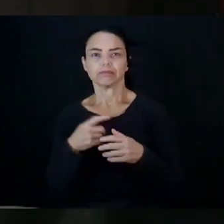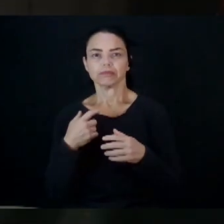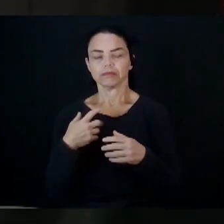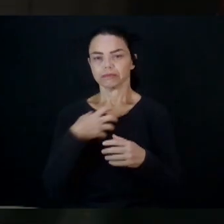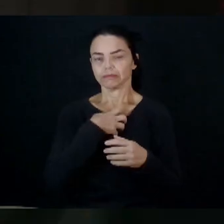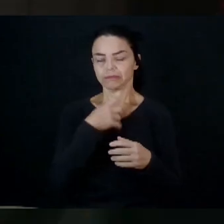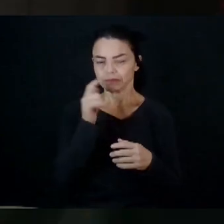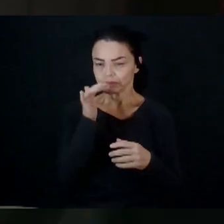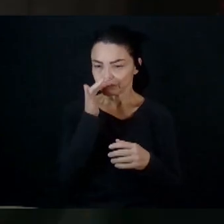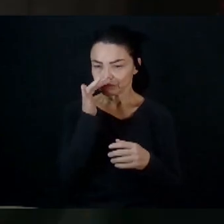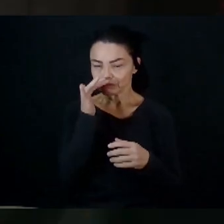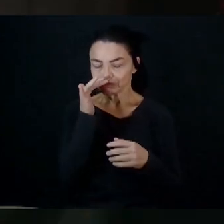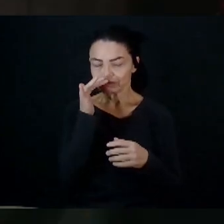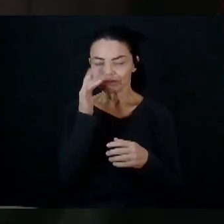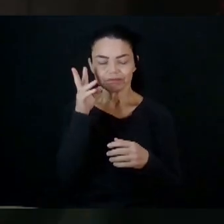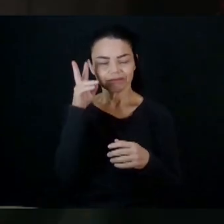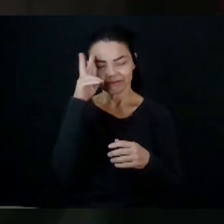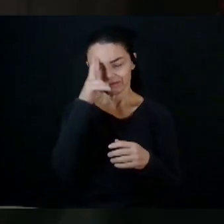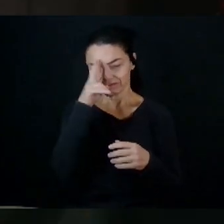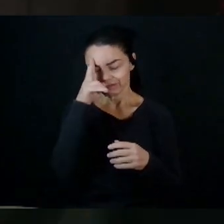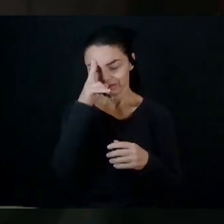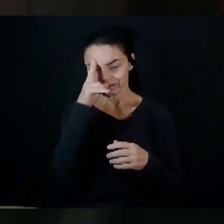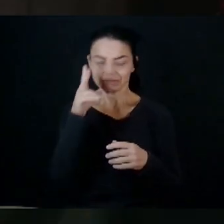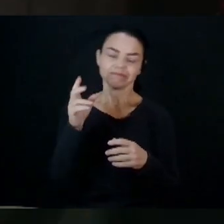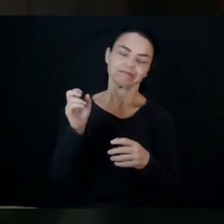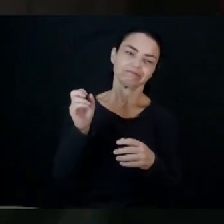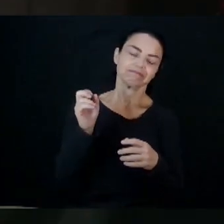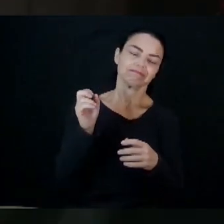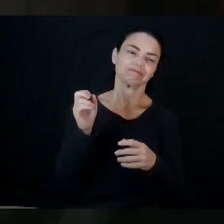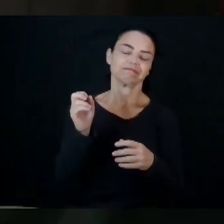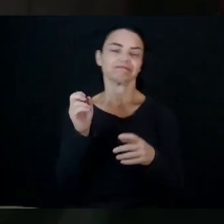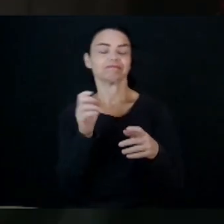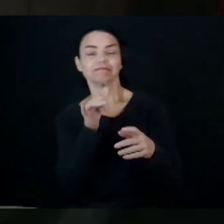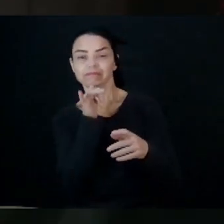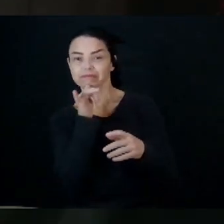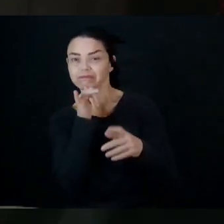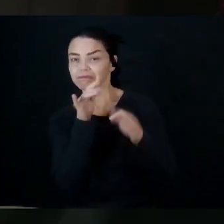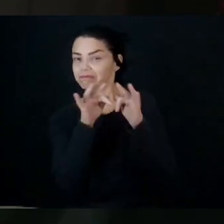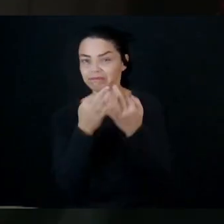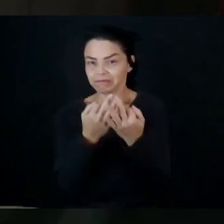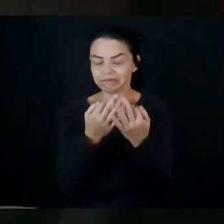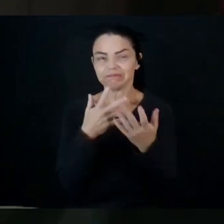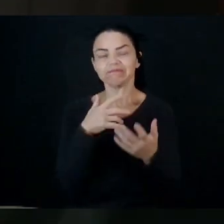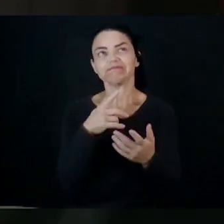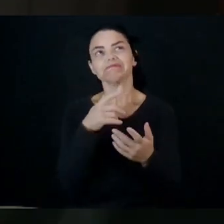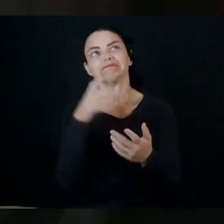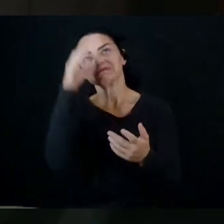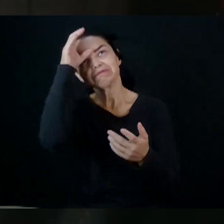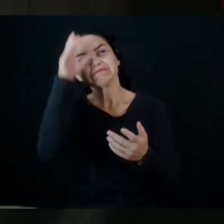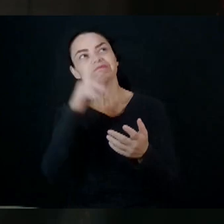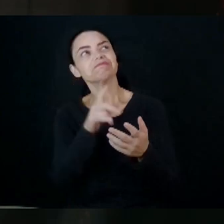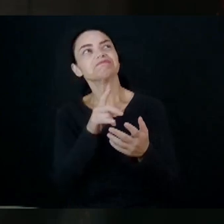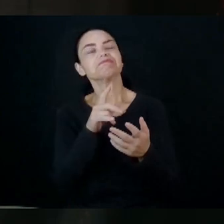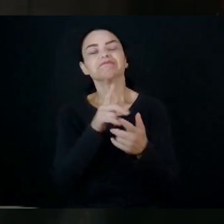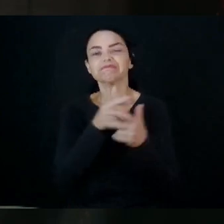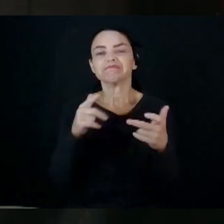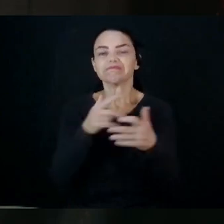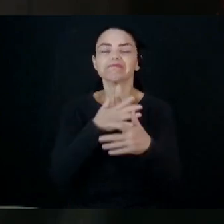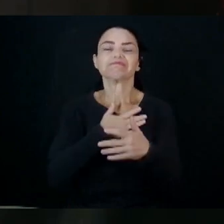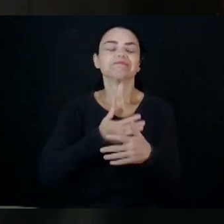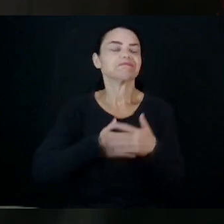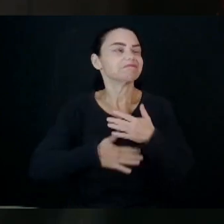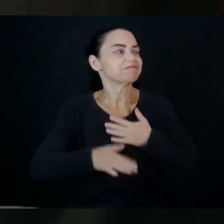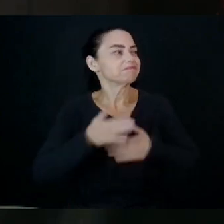cheiro, lembrar de algo, né? Não sei, sabe assim, quando... Bom, vamos fazer algo bem tranquilo aqui, casa